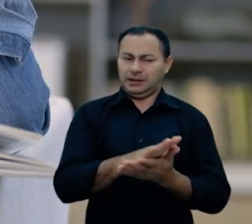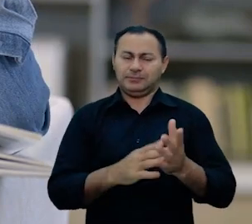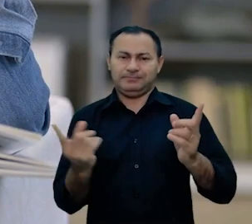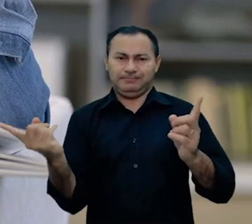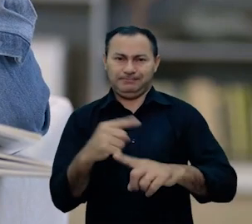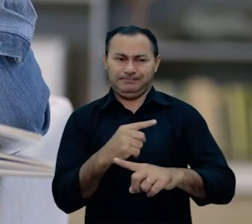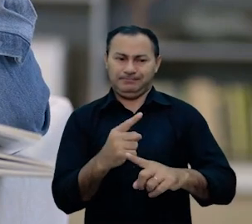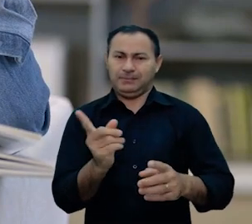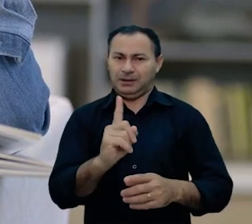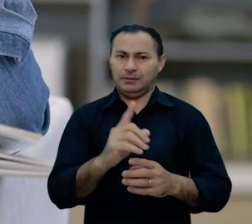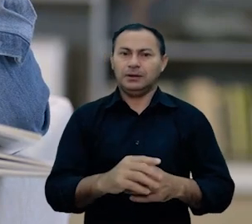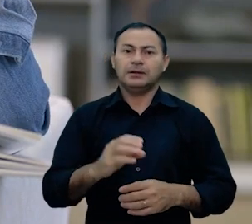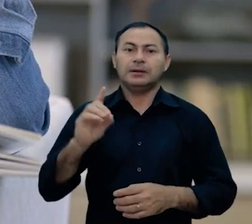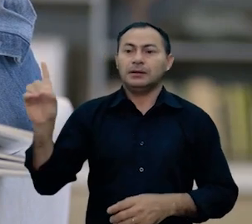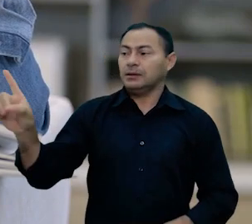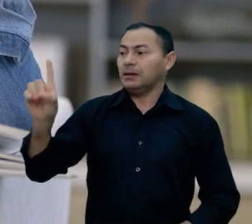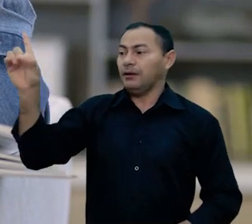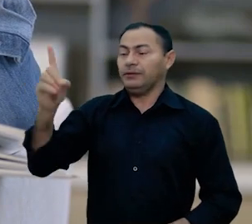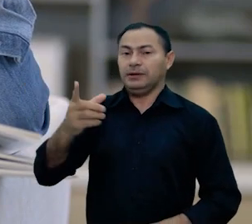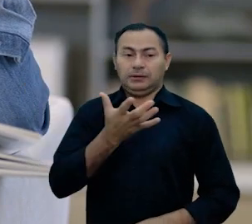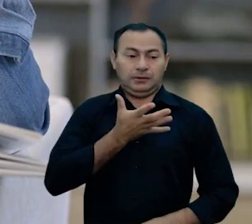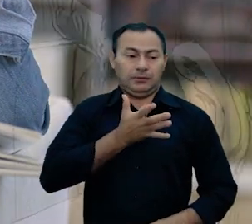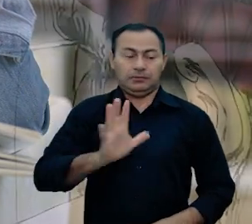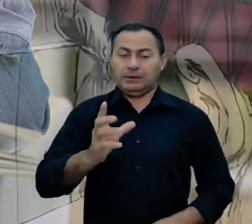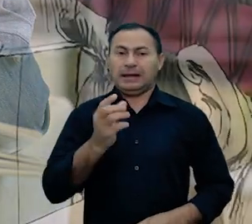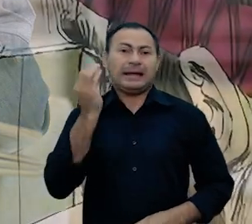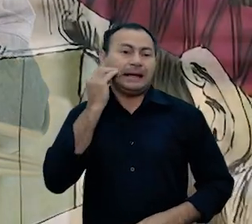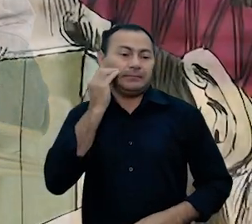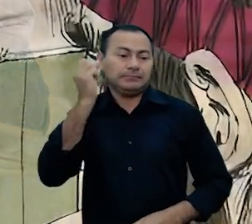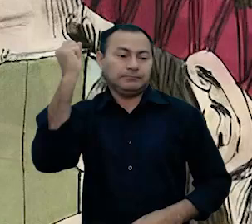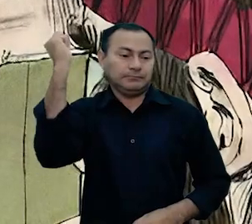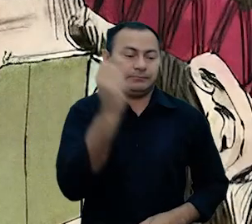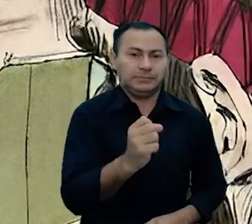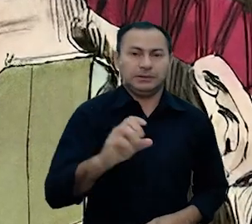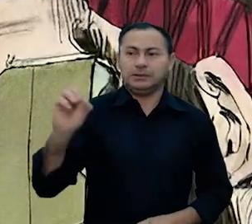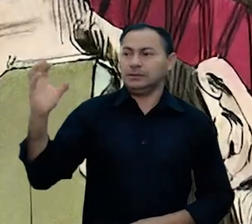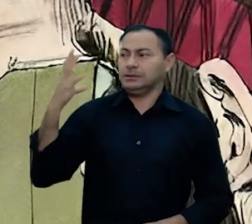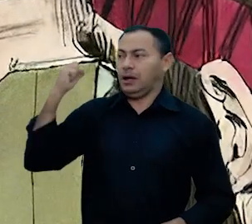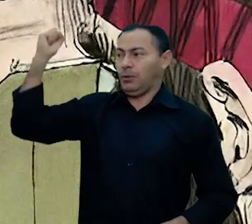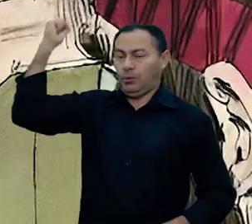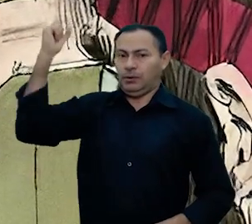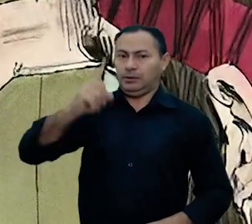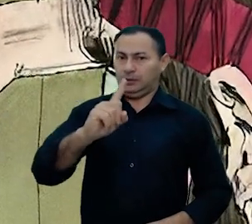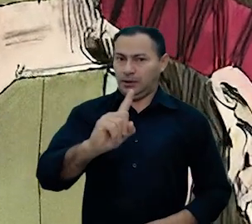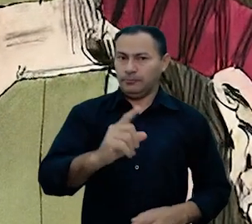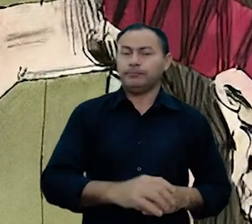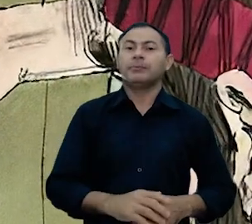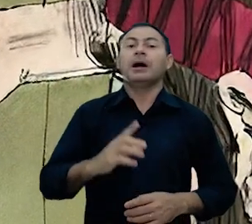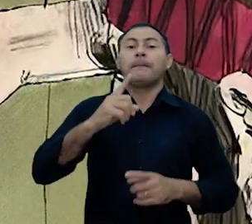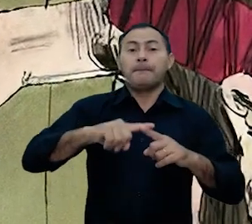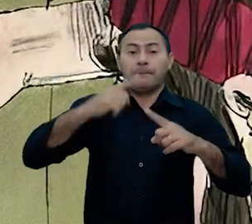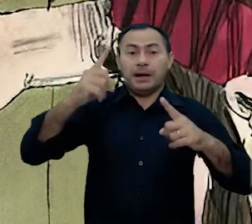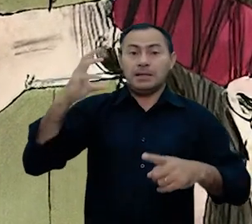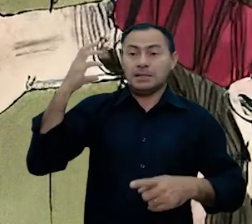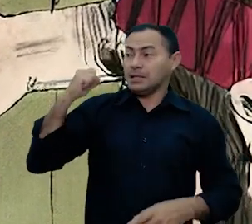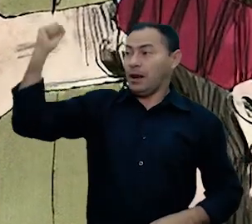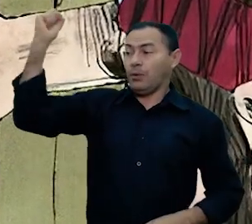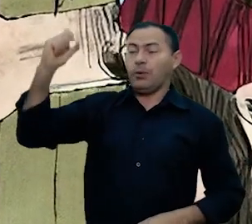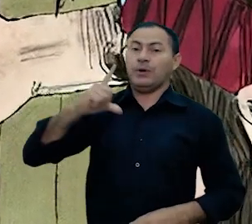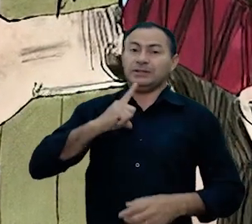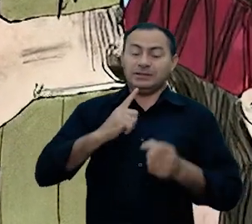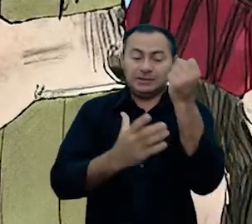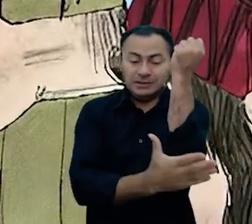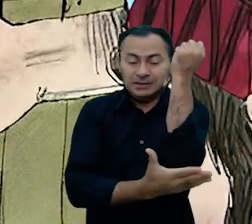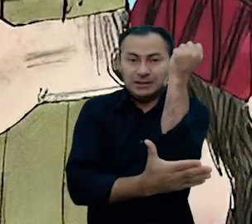conspiração. Davi não estava tentando matar Saul, mas Saul estava certo que sim. Saul tinha um ciúme doentio de Davi porque